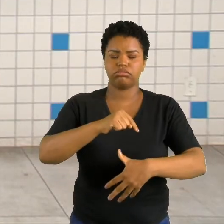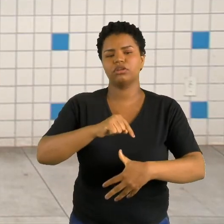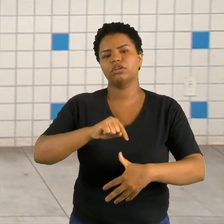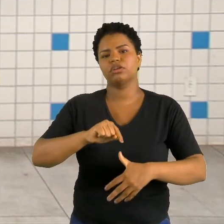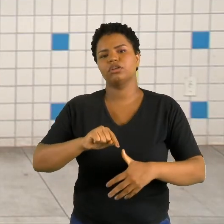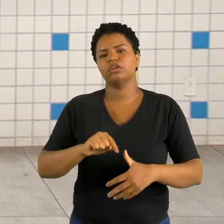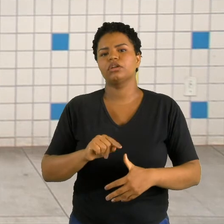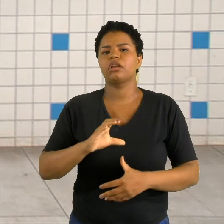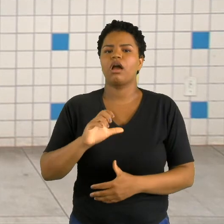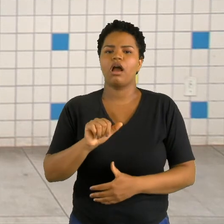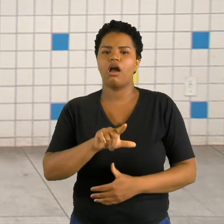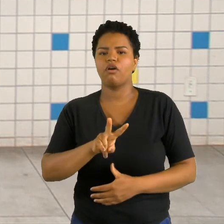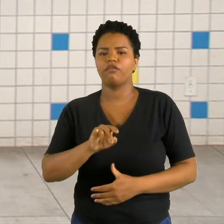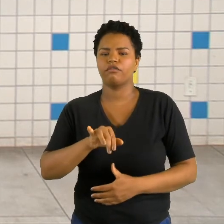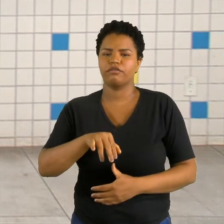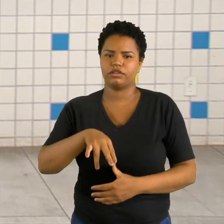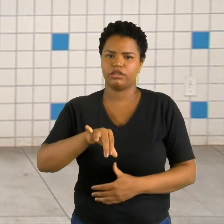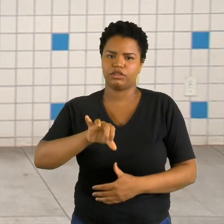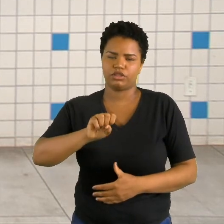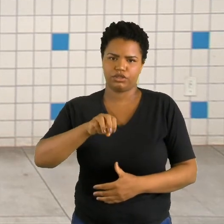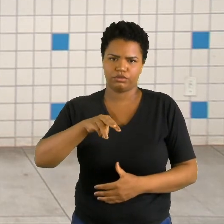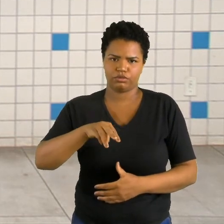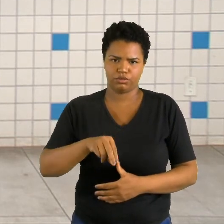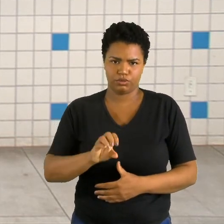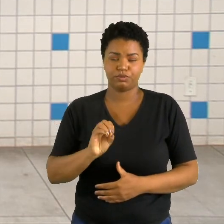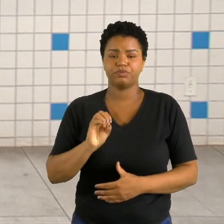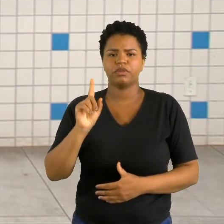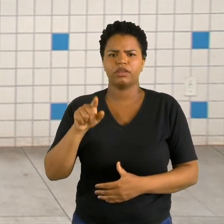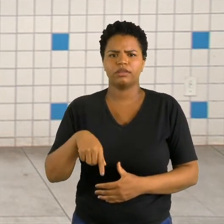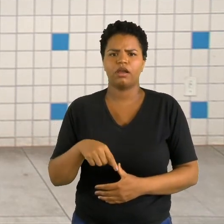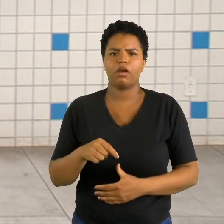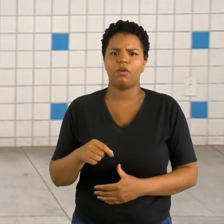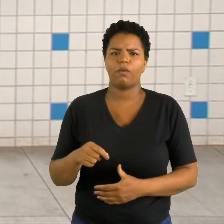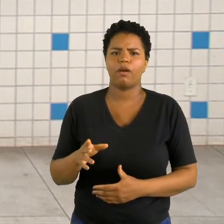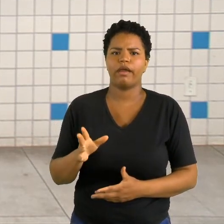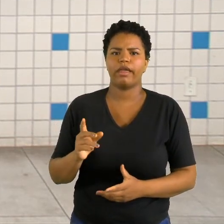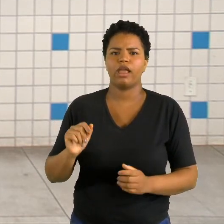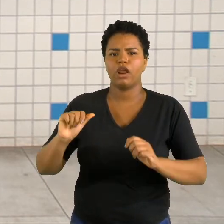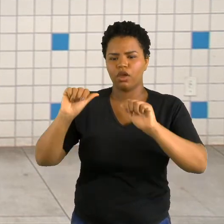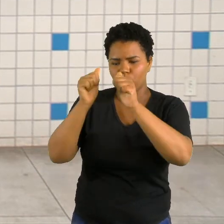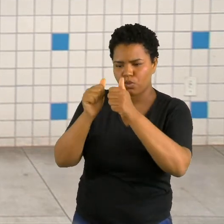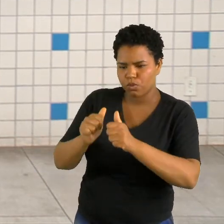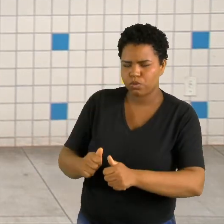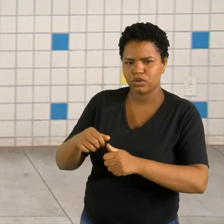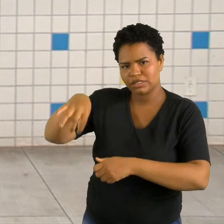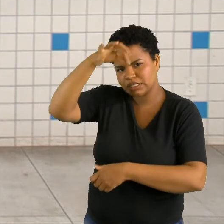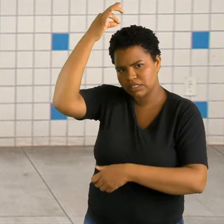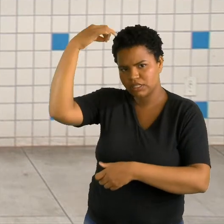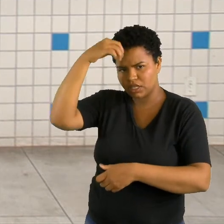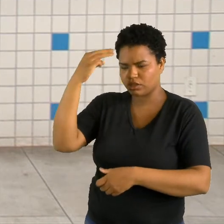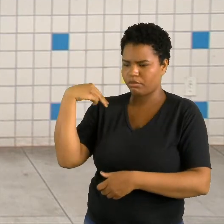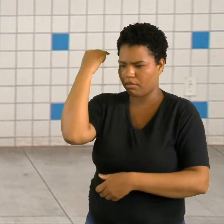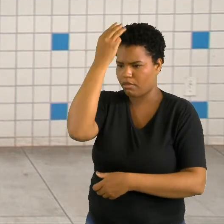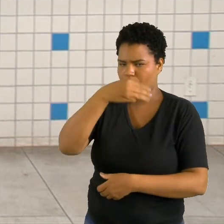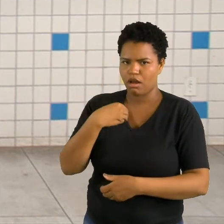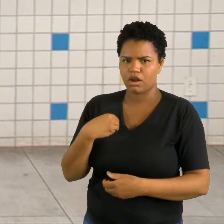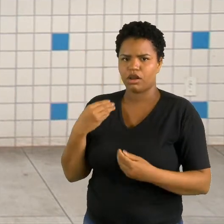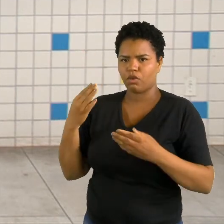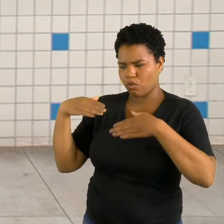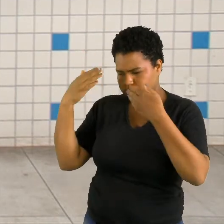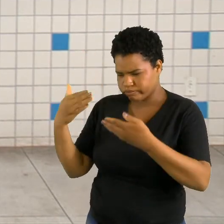burgueses. A burguesia que antes era vista pela Igreja Católica como pecadores, né, devido ao seu trabalho,